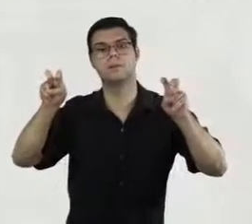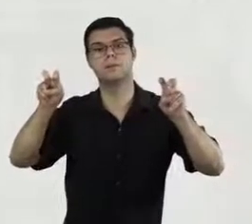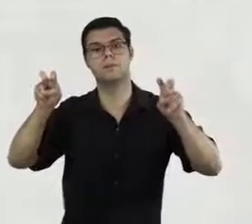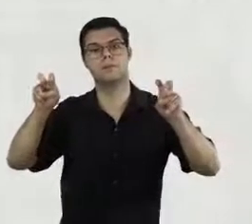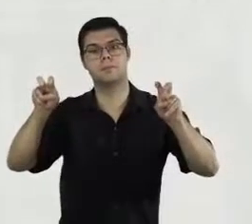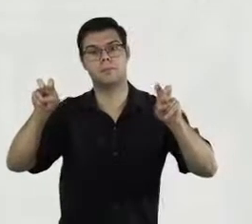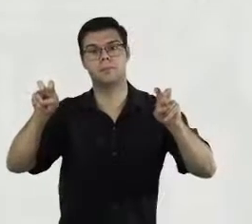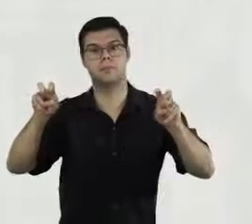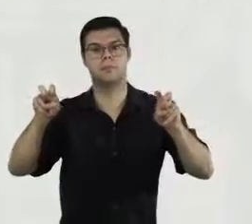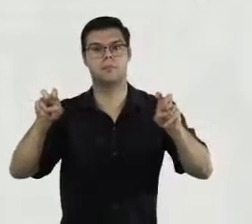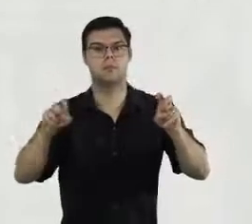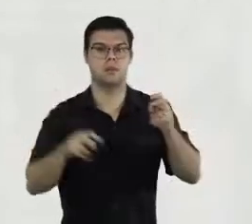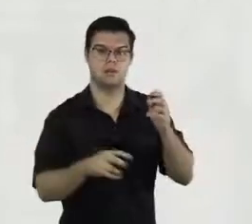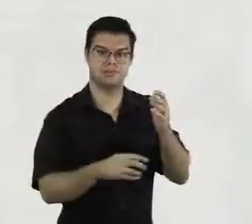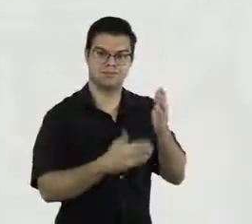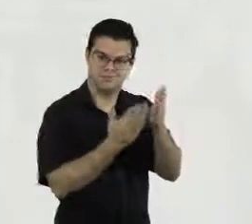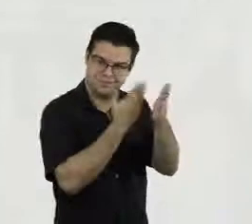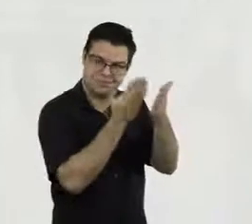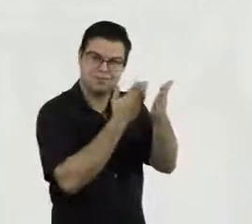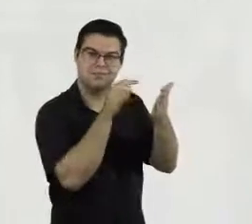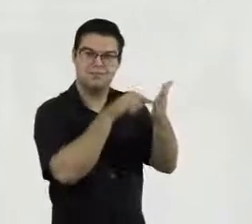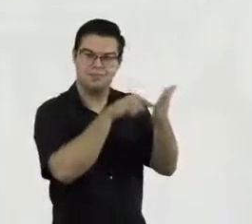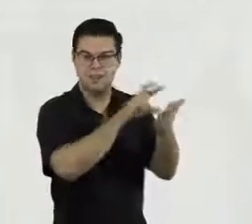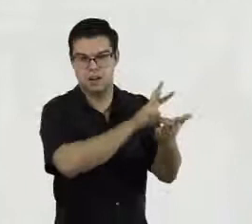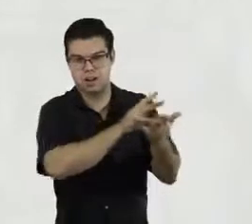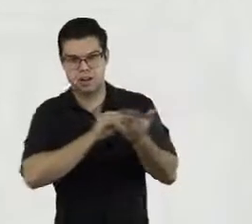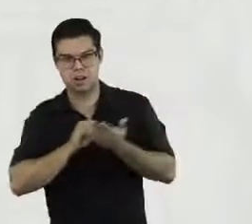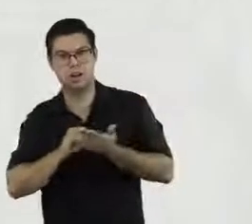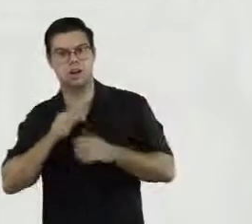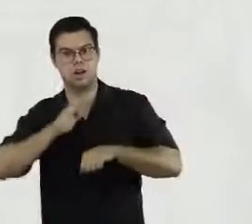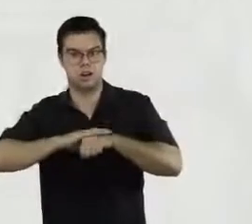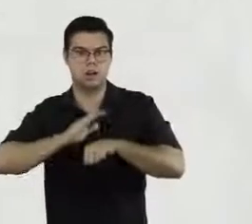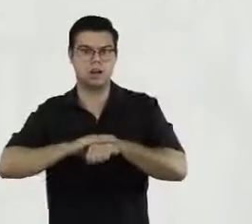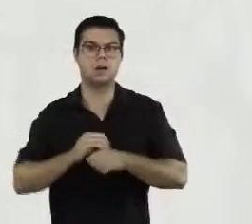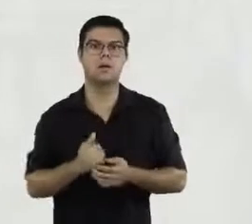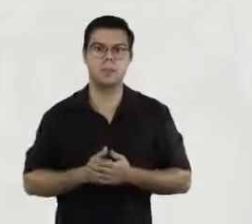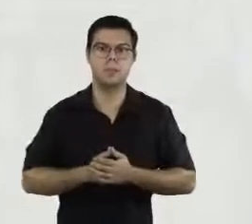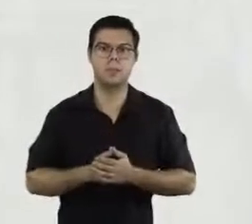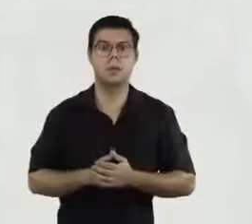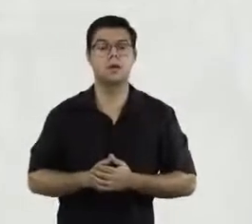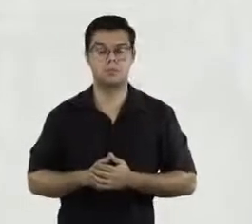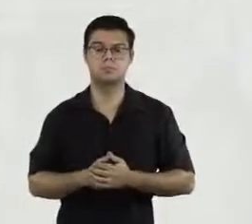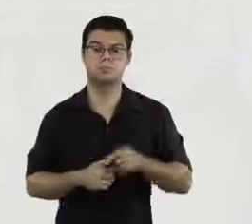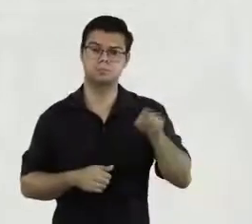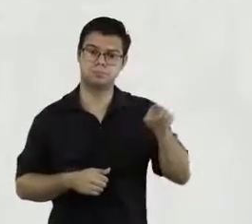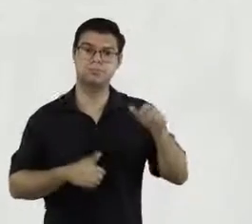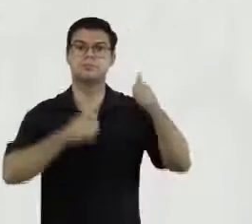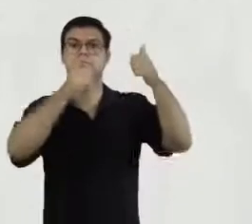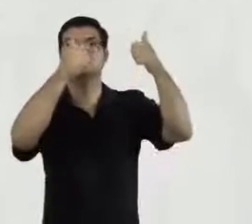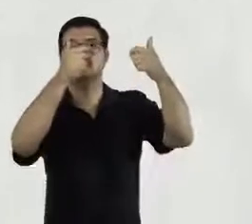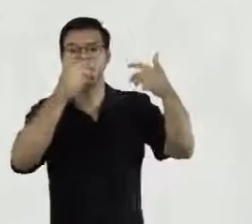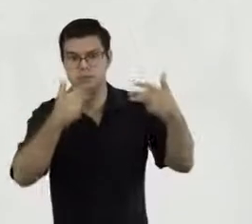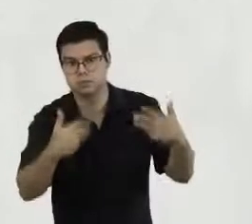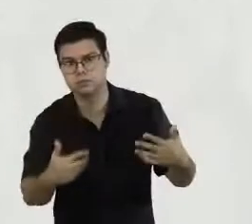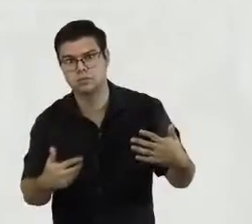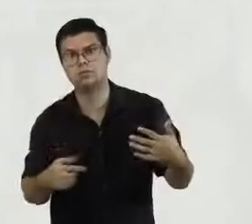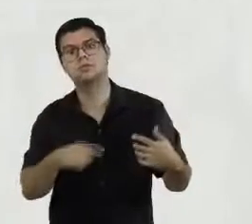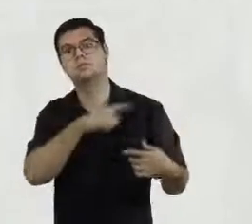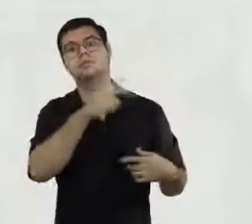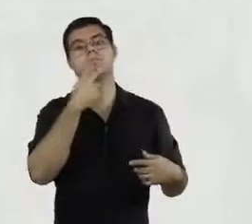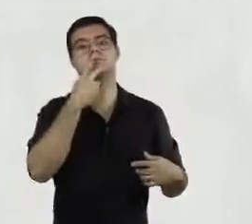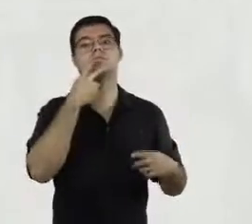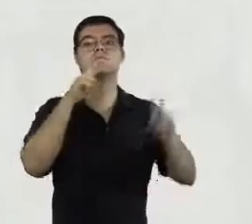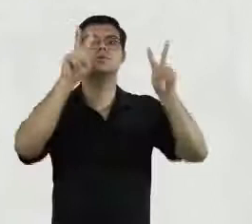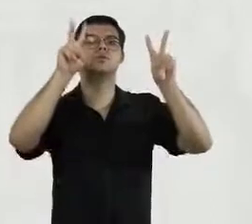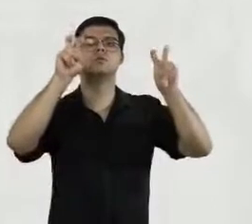fontes arroladas. Bom, com esse parecer, com essa definição, ele aponta